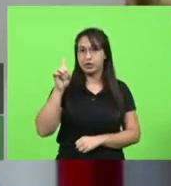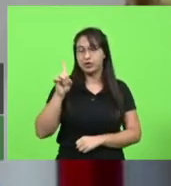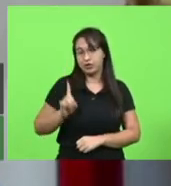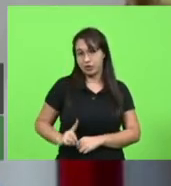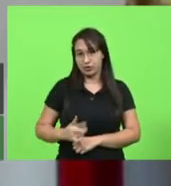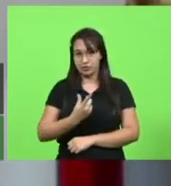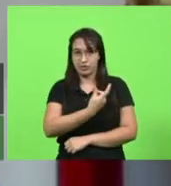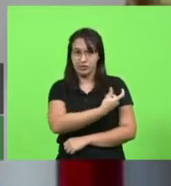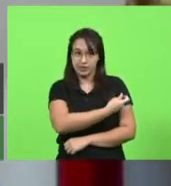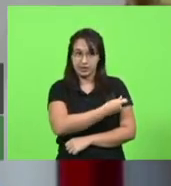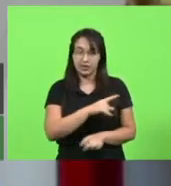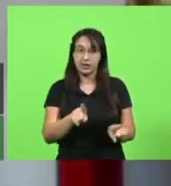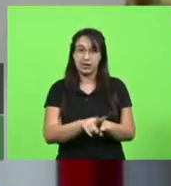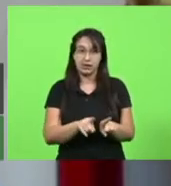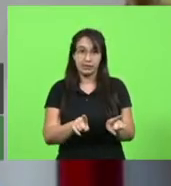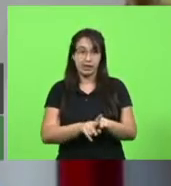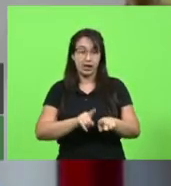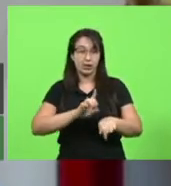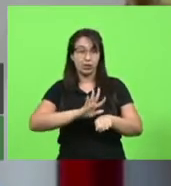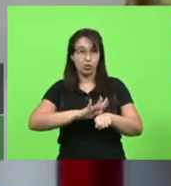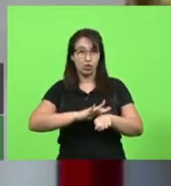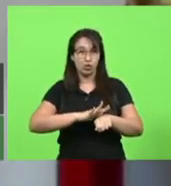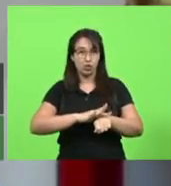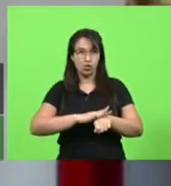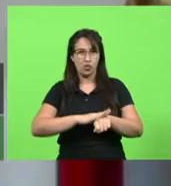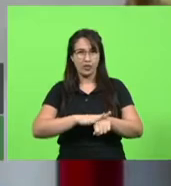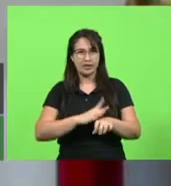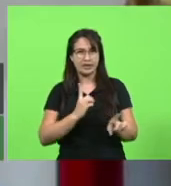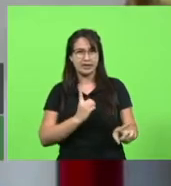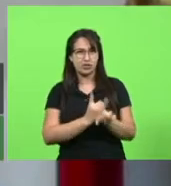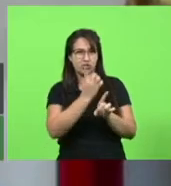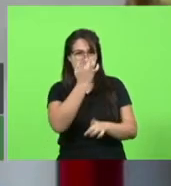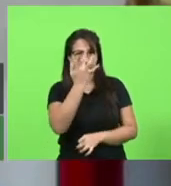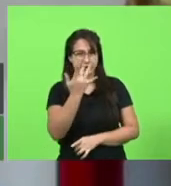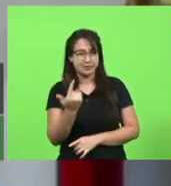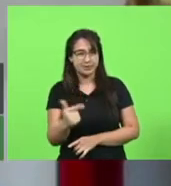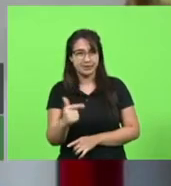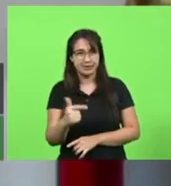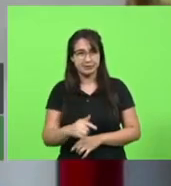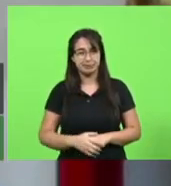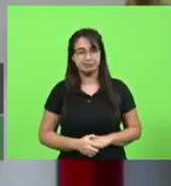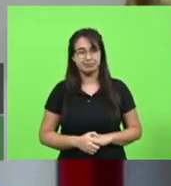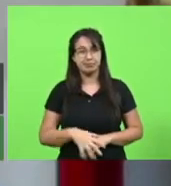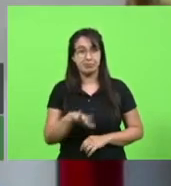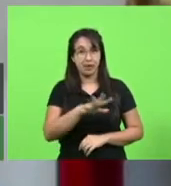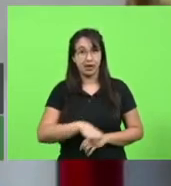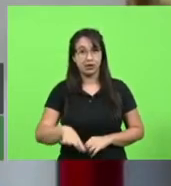aqui. E a gente entende que essa nota que o Ministério